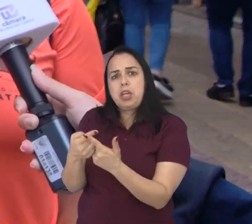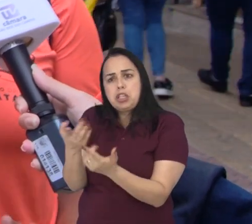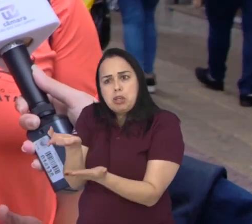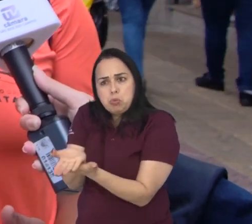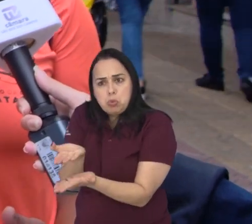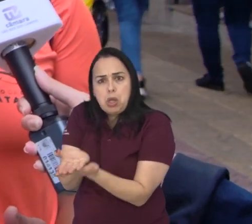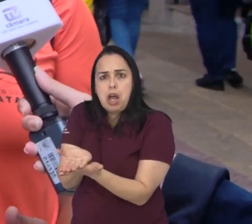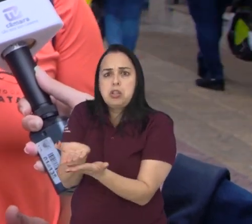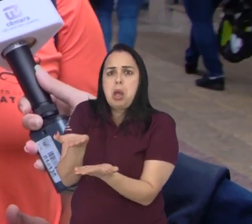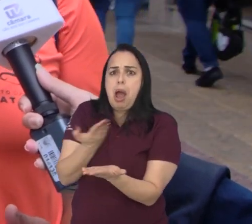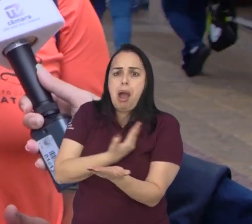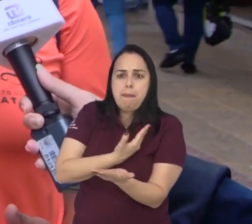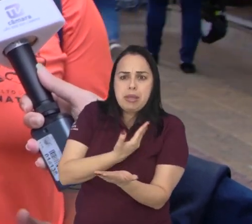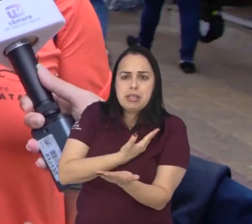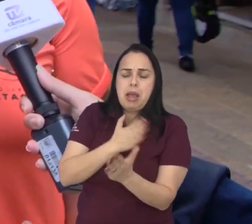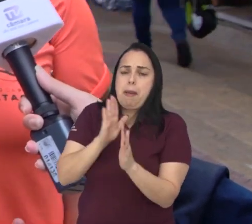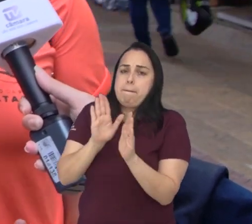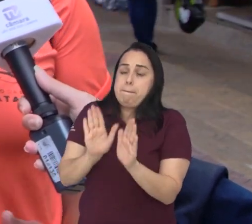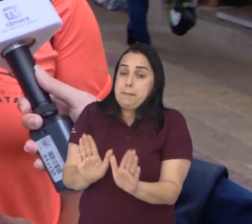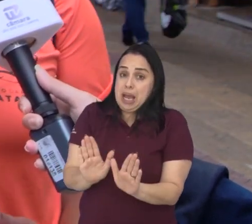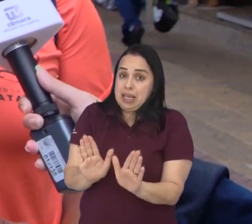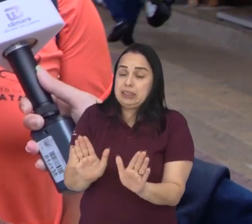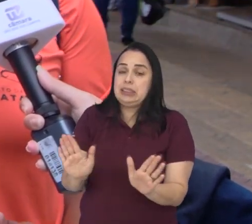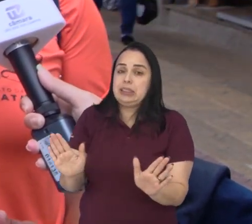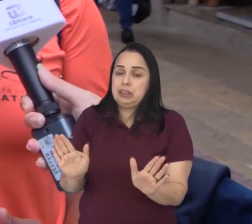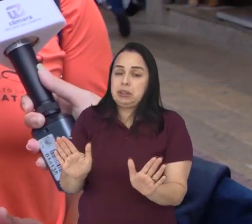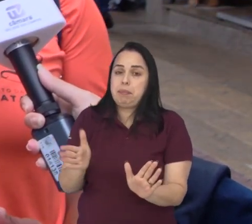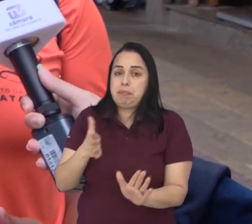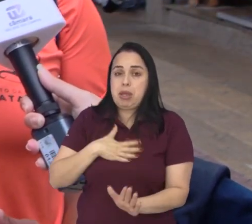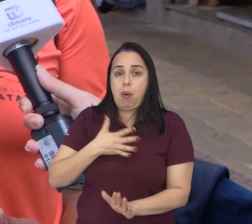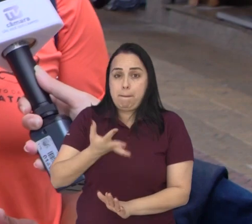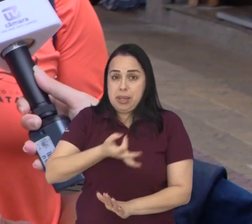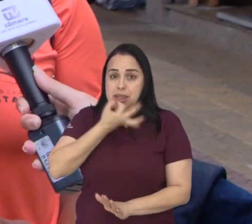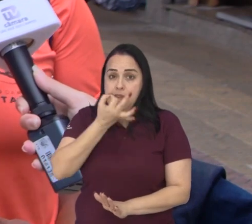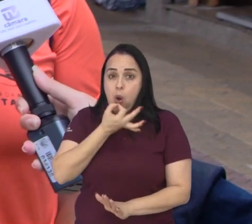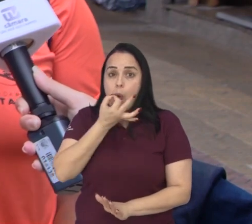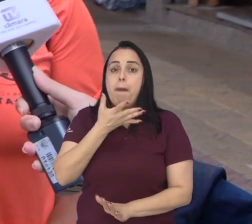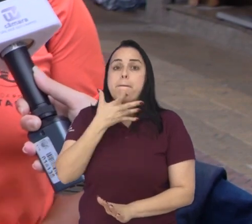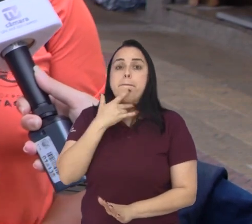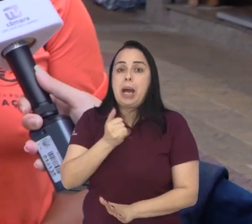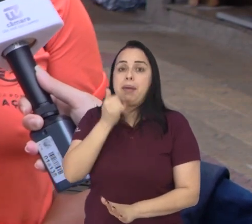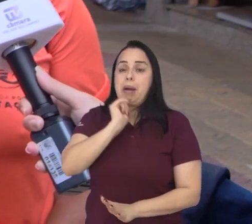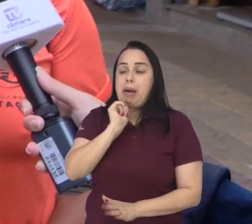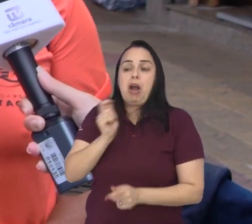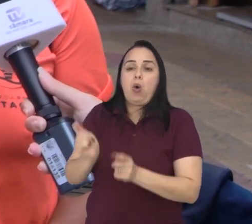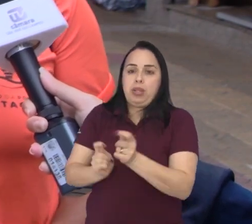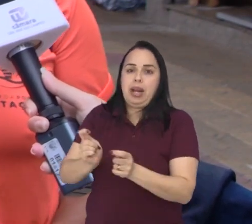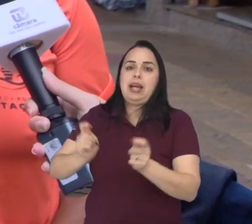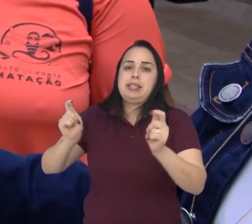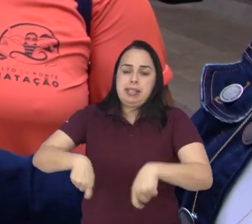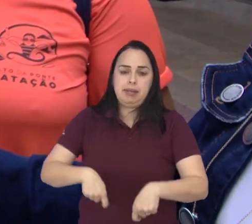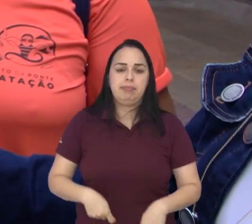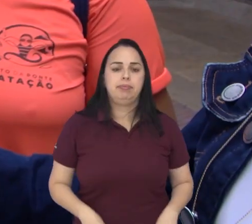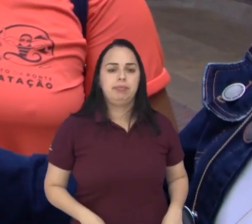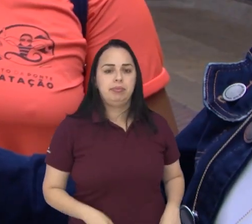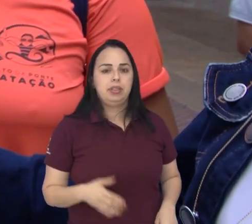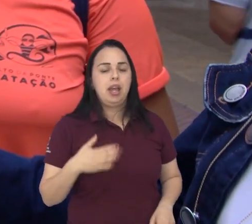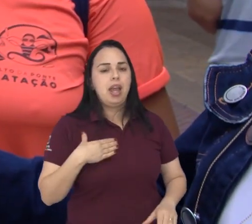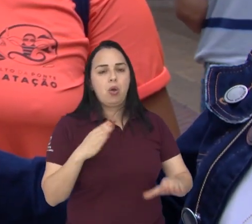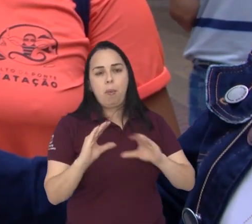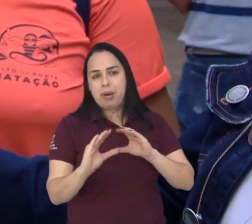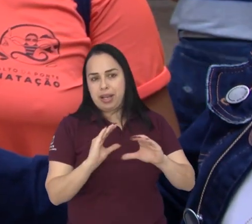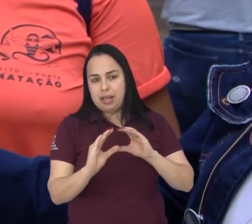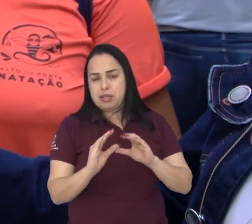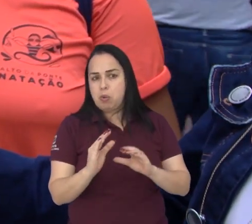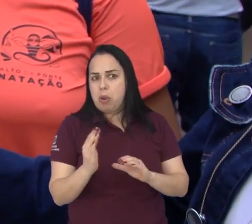estudo, às vezes amizade, né? Mas eu acho certo sim os pais estar controlando. Comunicação é a base